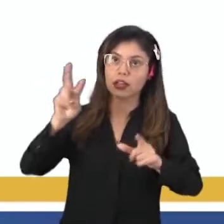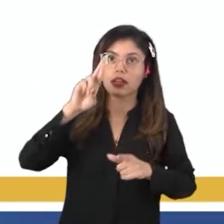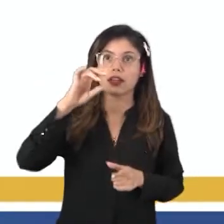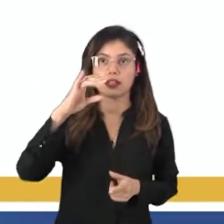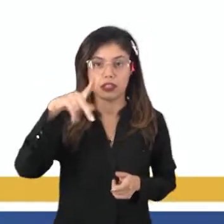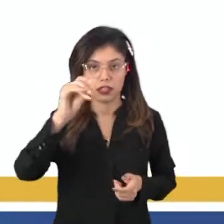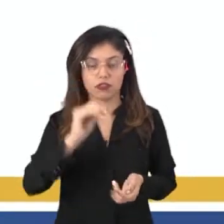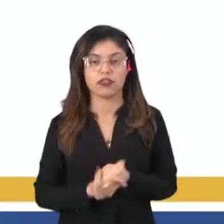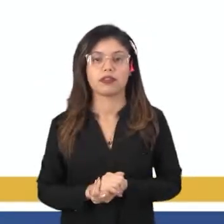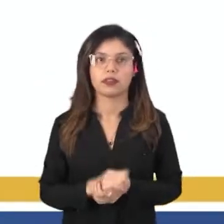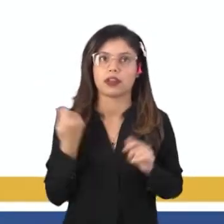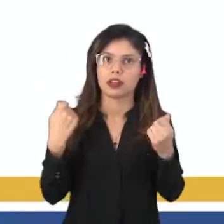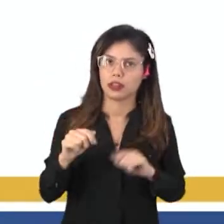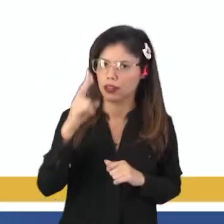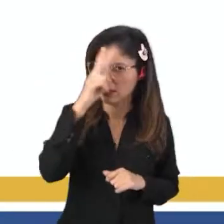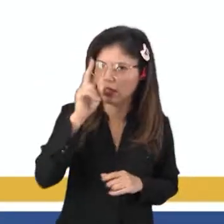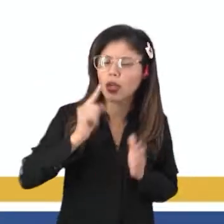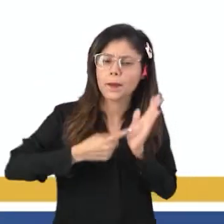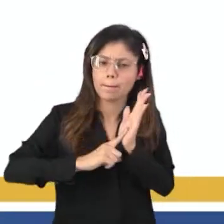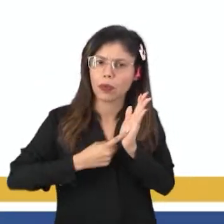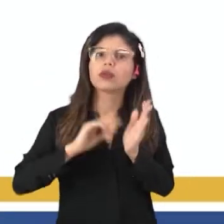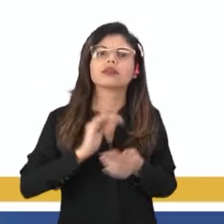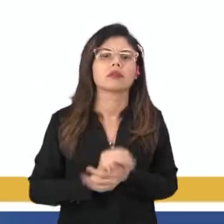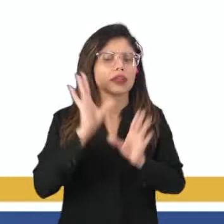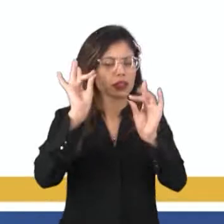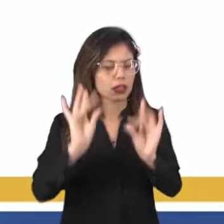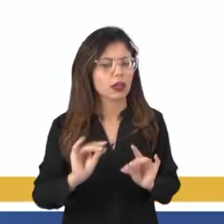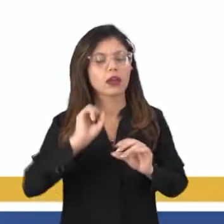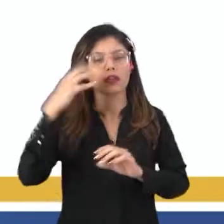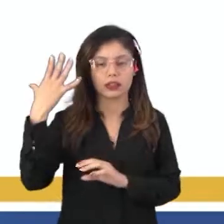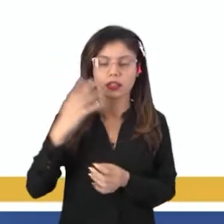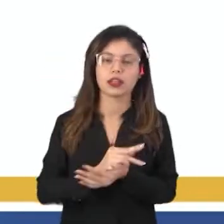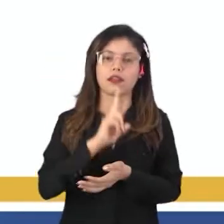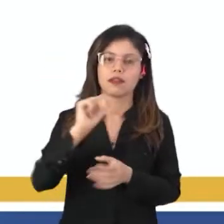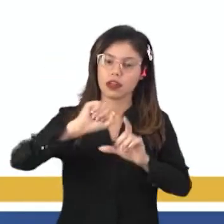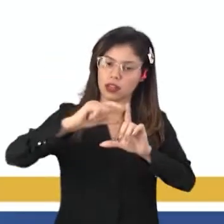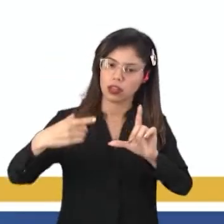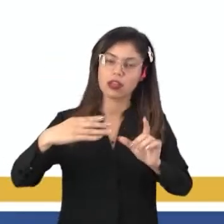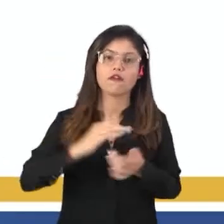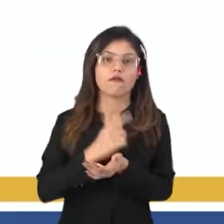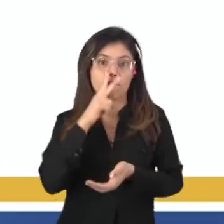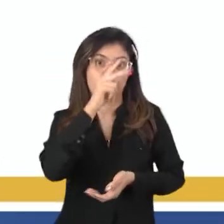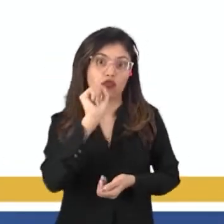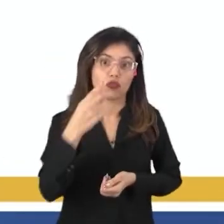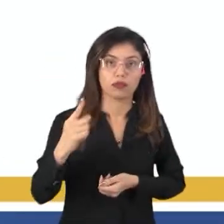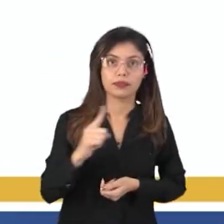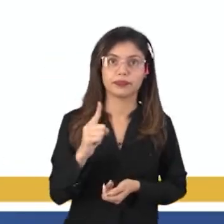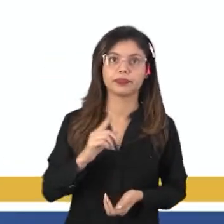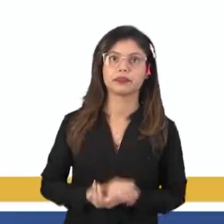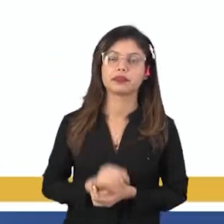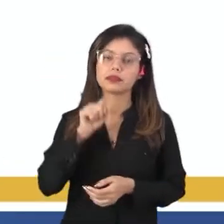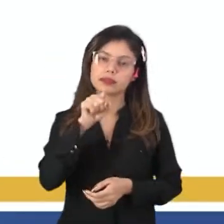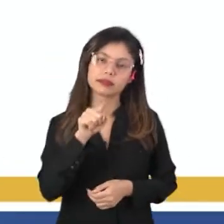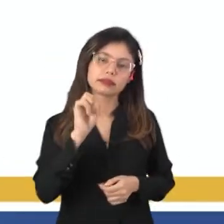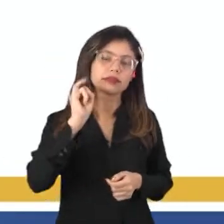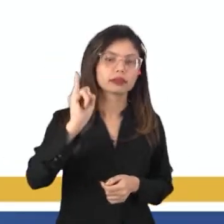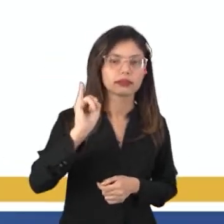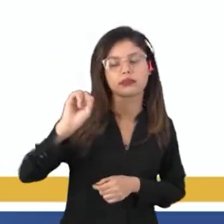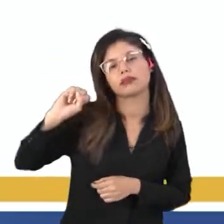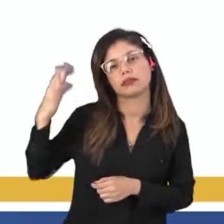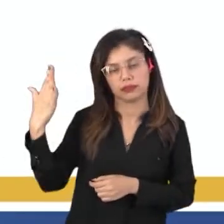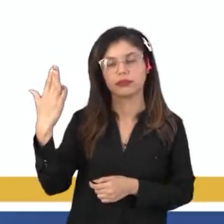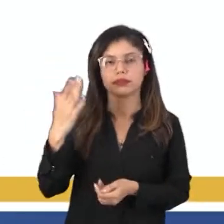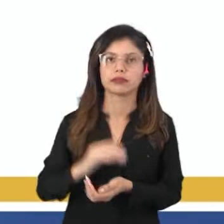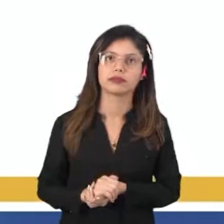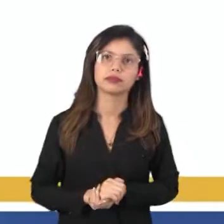Richter, né? Lembra que tem uma certa pontuação também para acontecer, que vai classificar se ele é muito forte ou não, tá? Nesse caso, se acontecer dentro do mar, se